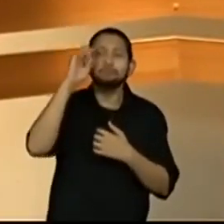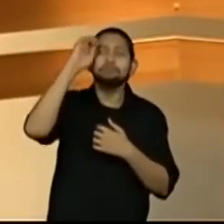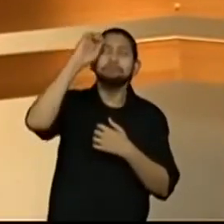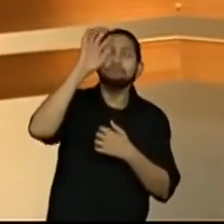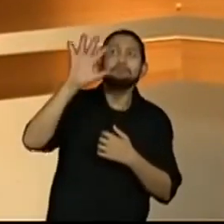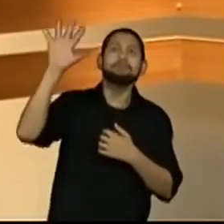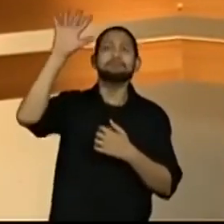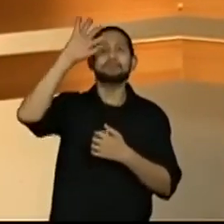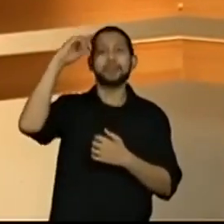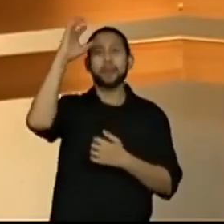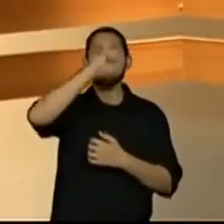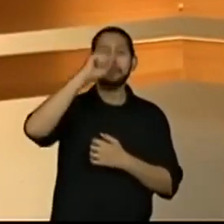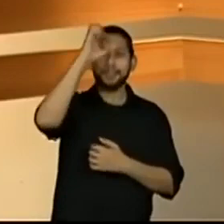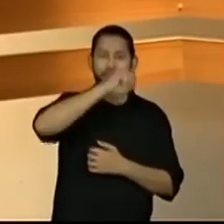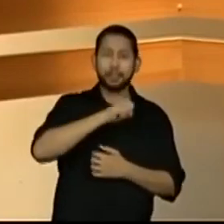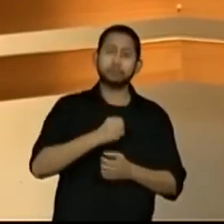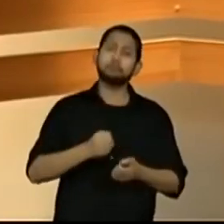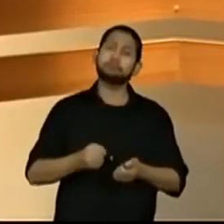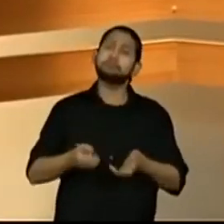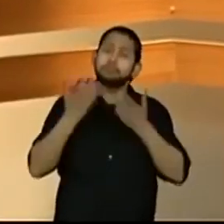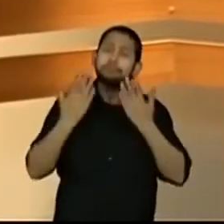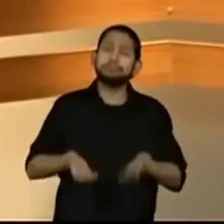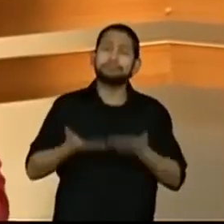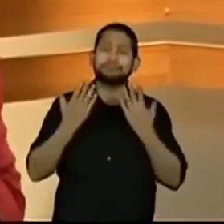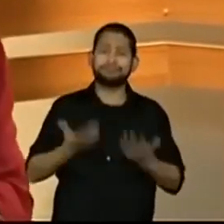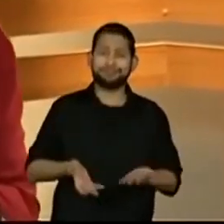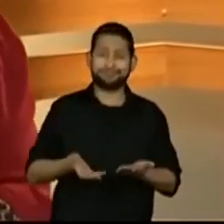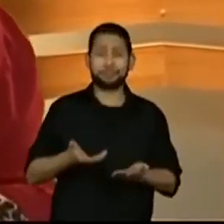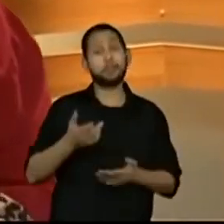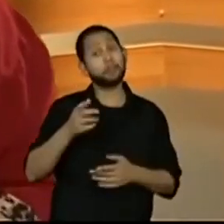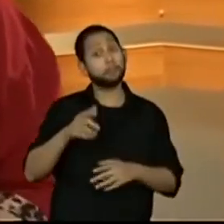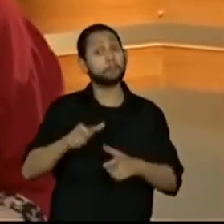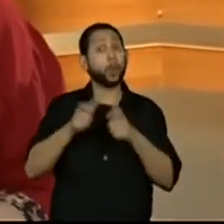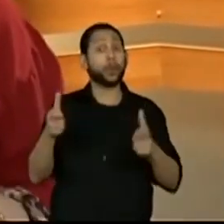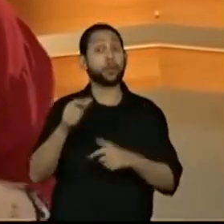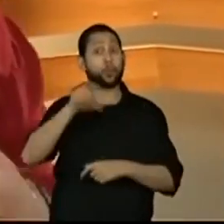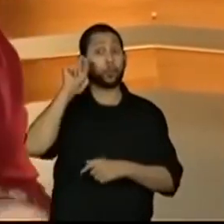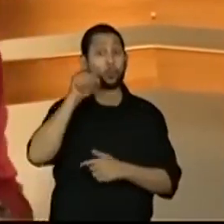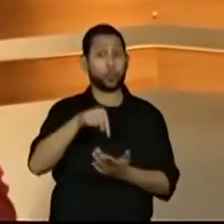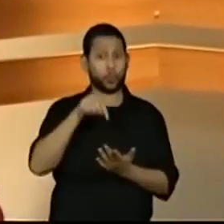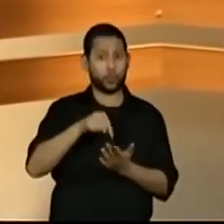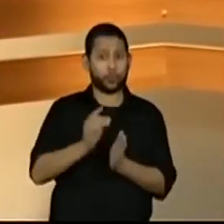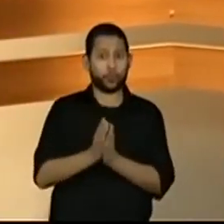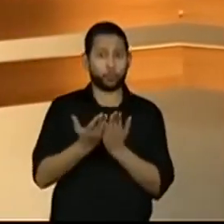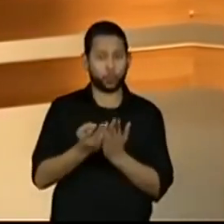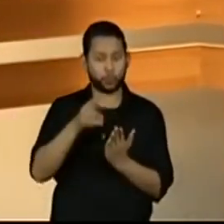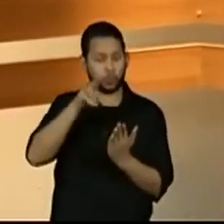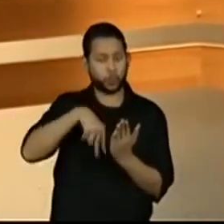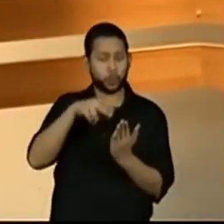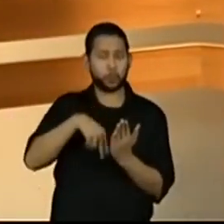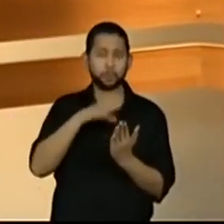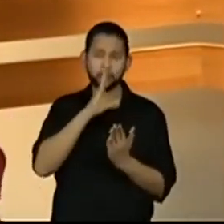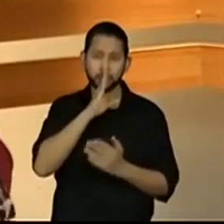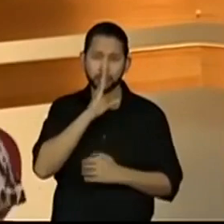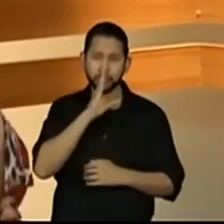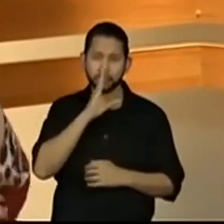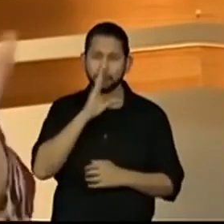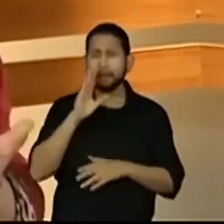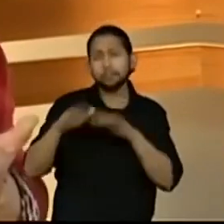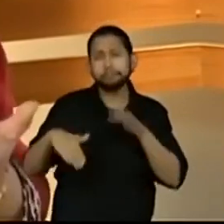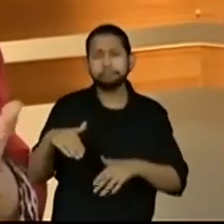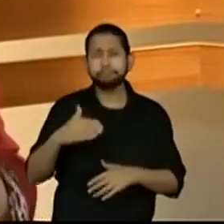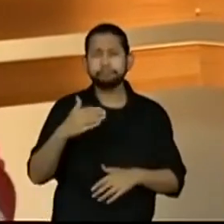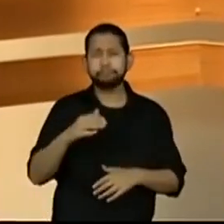e apreender é mais fácil, né? Este tipo de leitura é bastante comum, tem crianças que